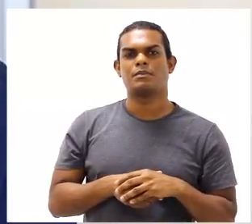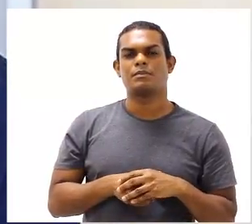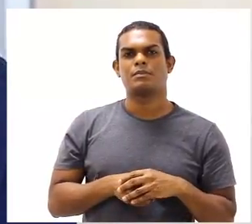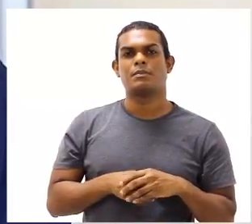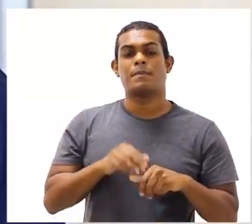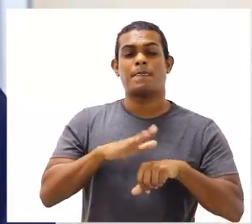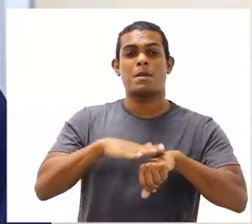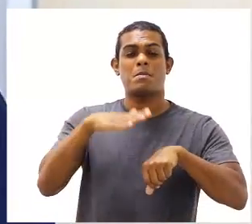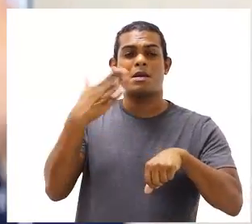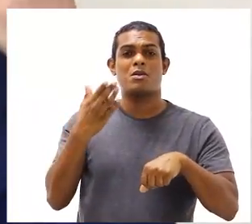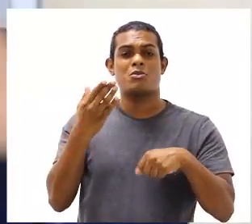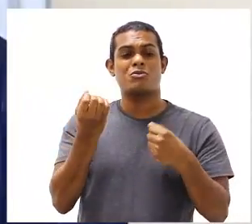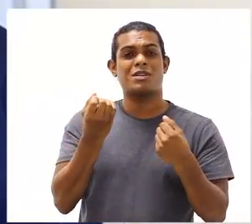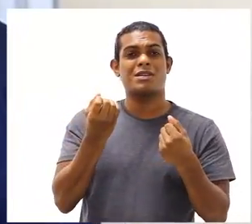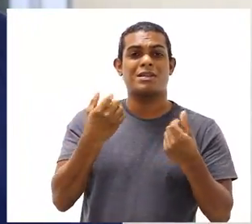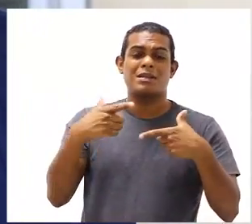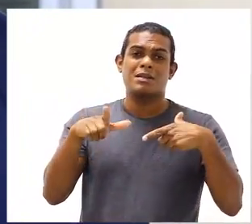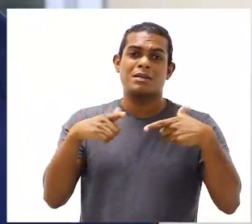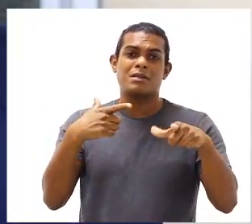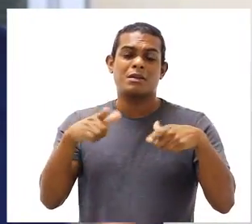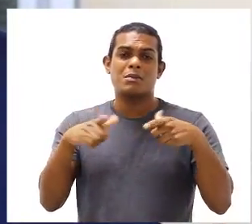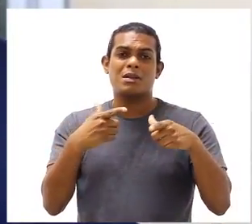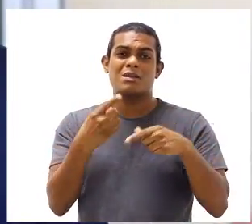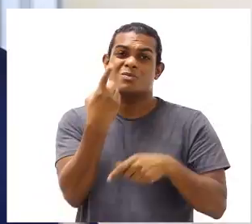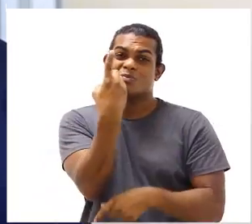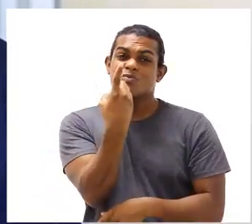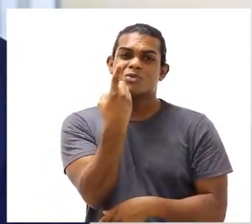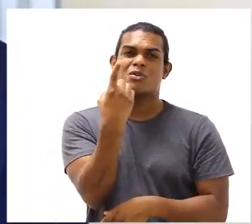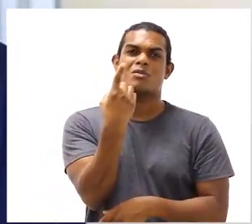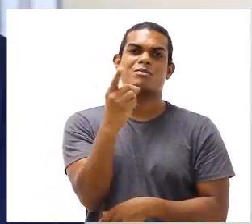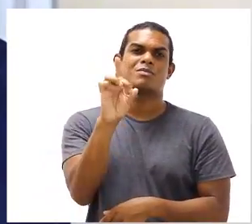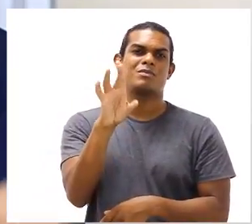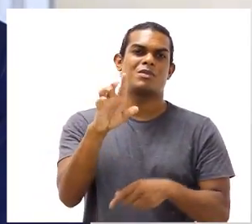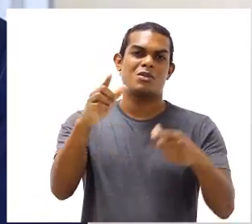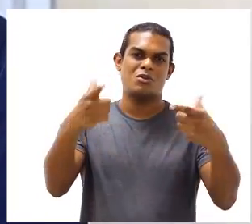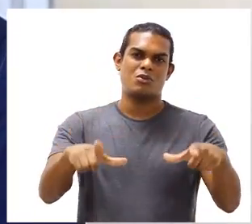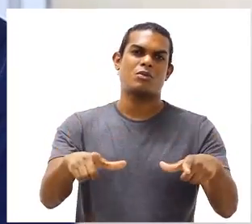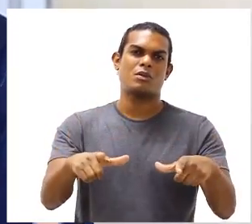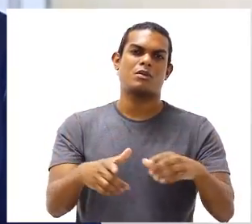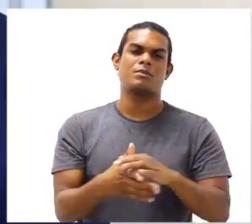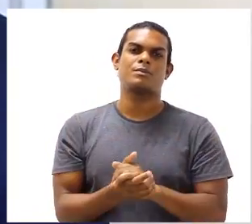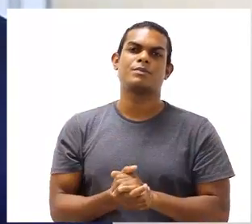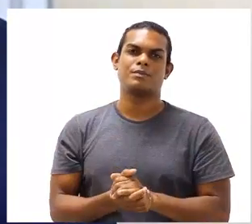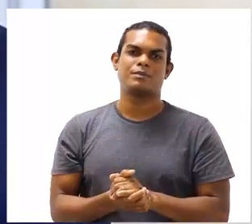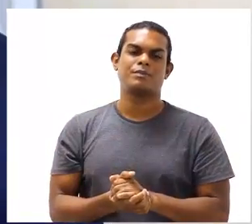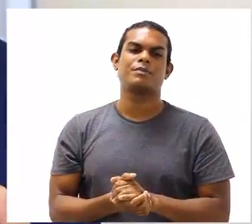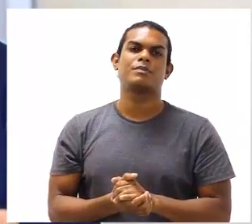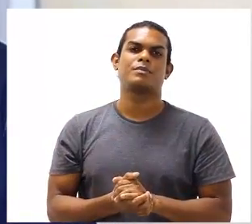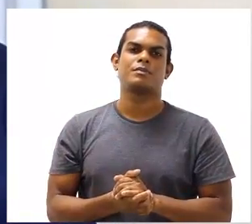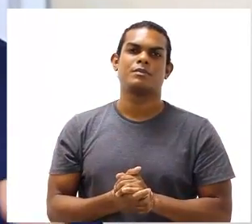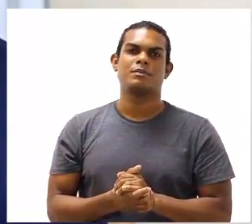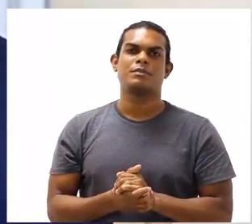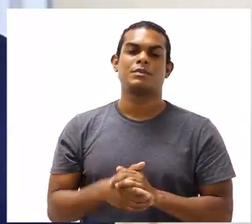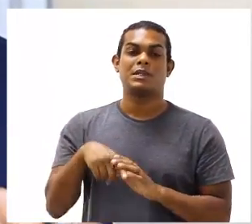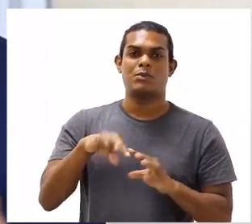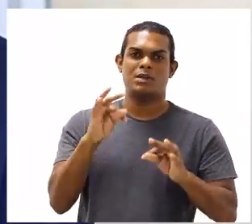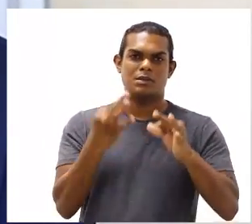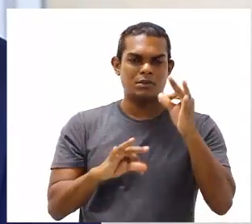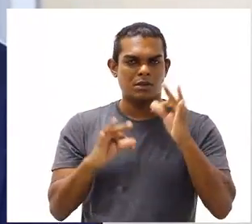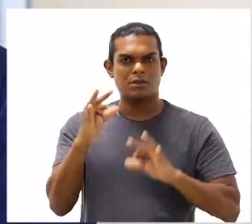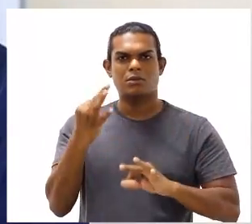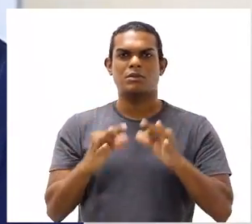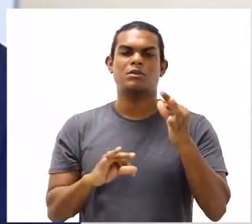uma pessoa, ao seu universo, sem articulação. Então é o mundo da integração. Essas tecnologias são cada vez